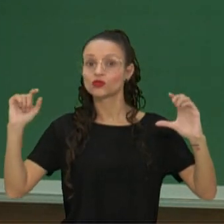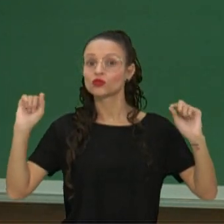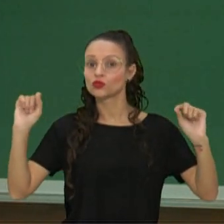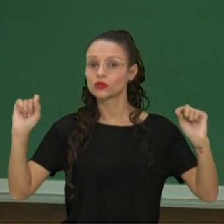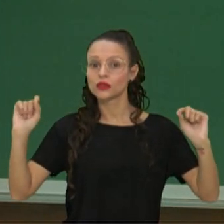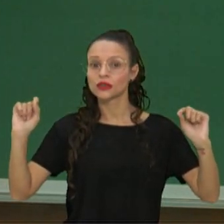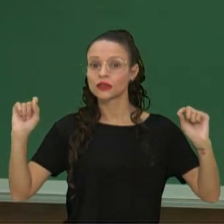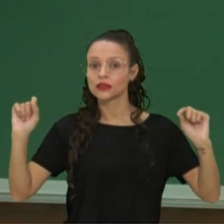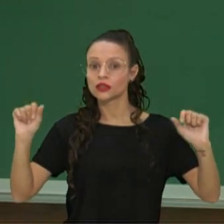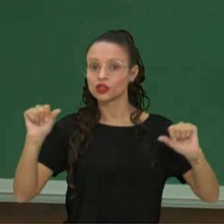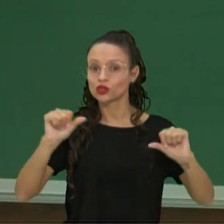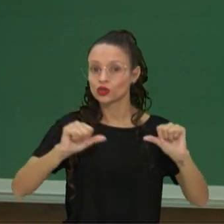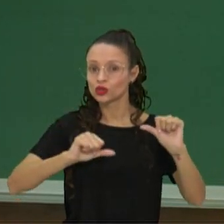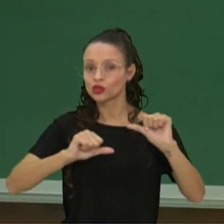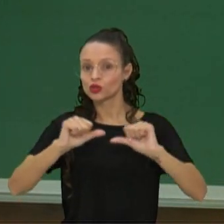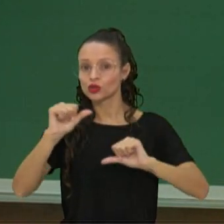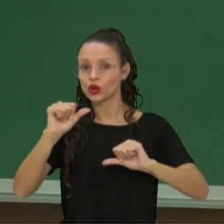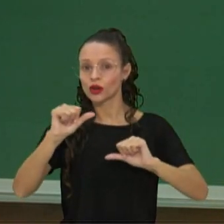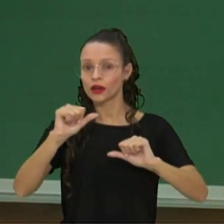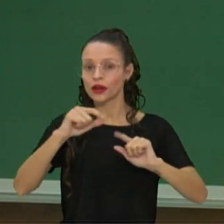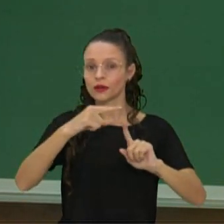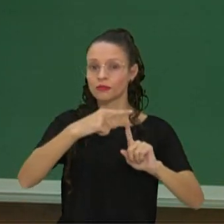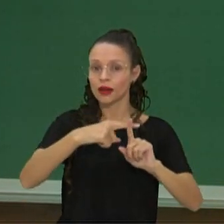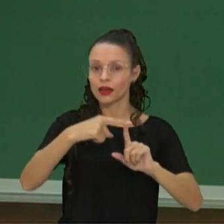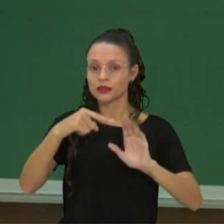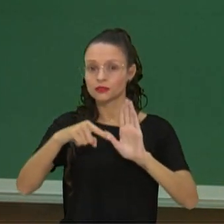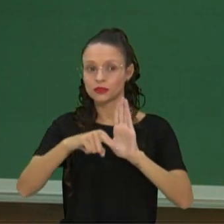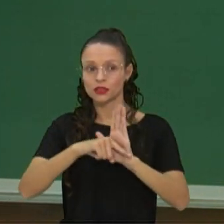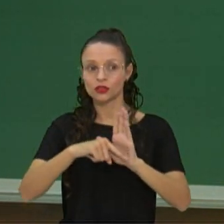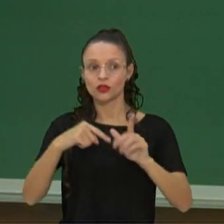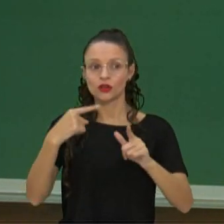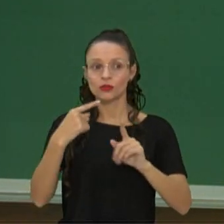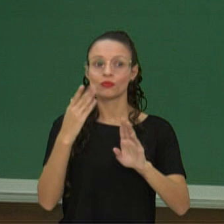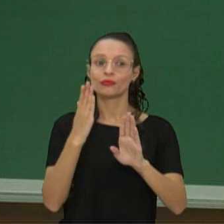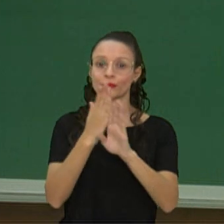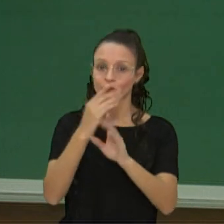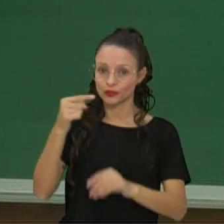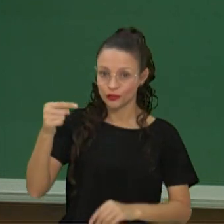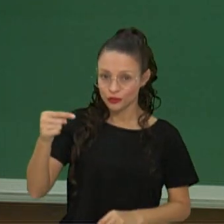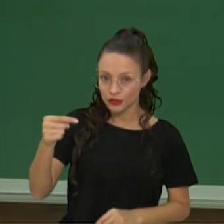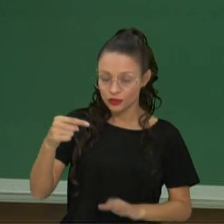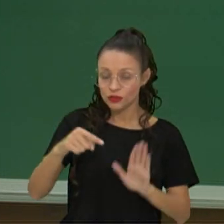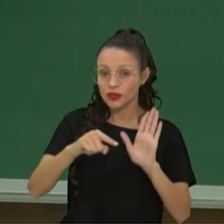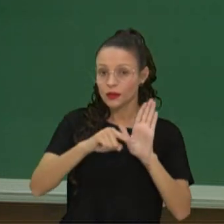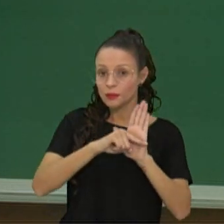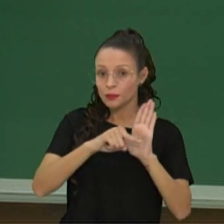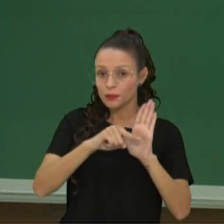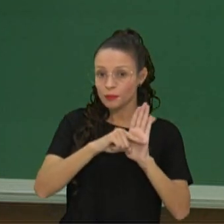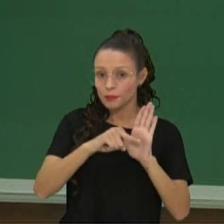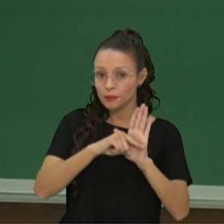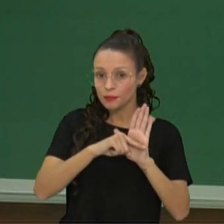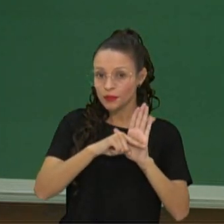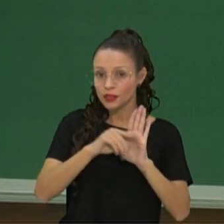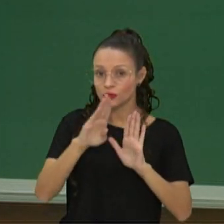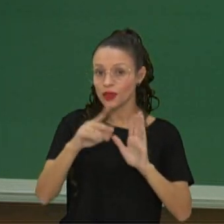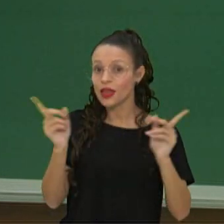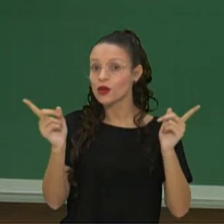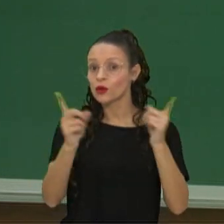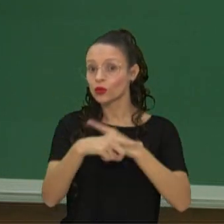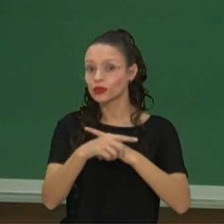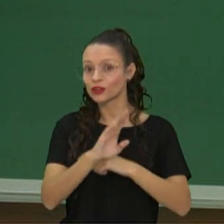que trocar os sinais. Por que eu tenho que trocar os sinais, professor? Por causa desse sinal de menos. Menos B é o oposto de